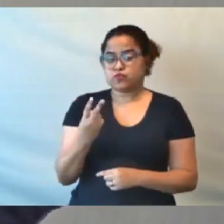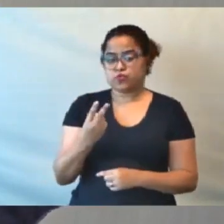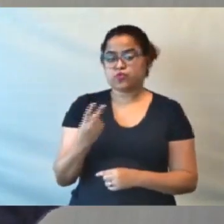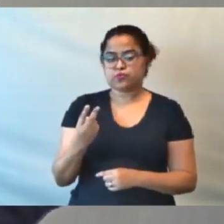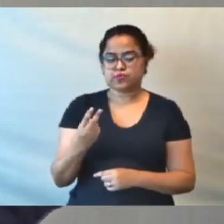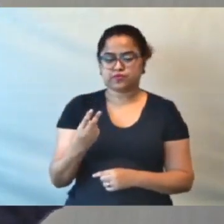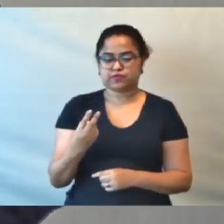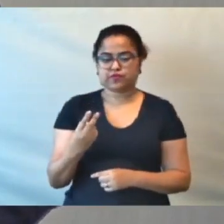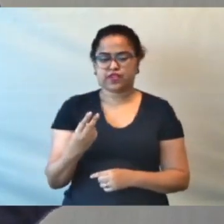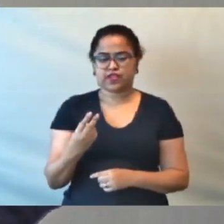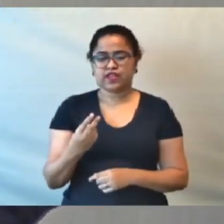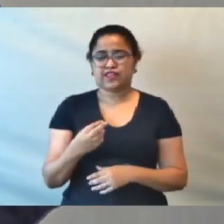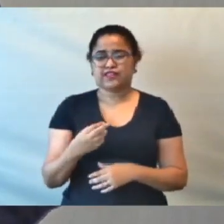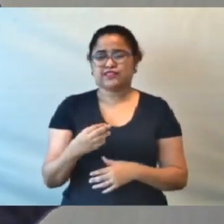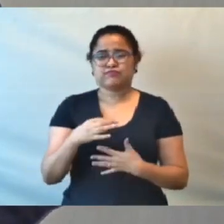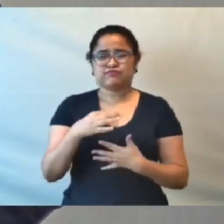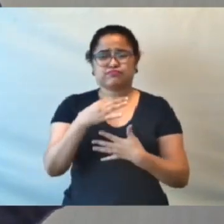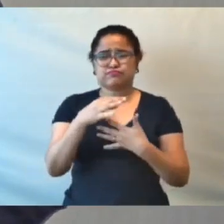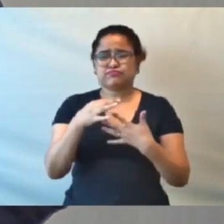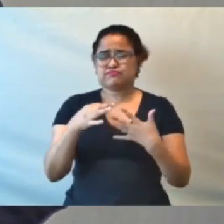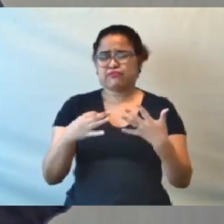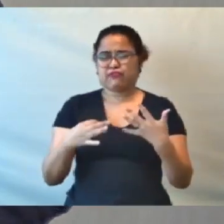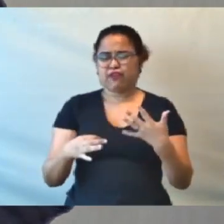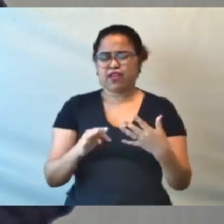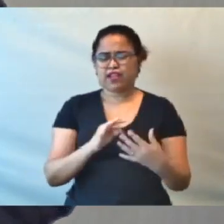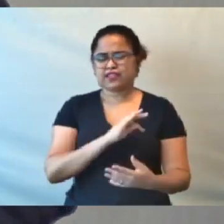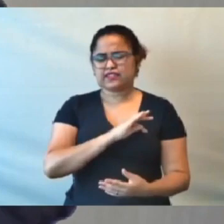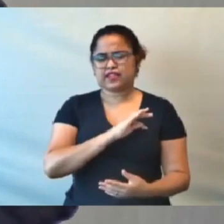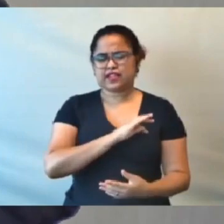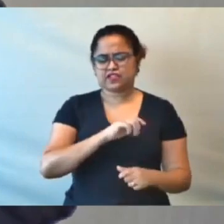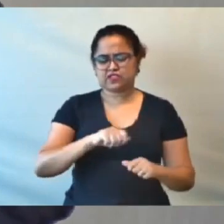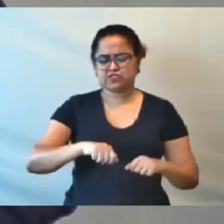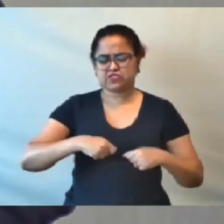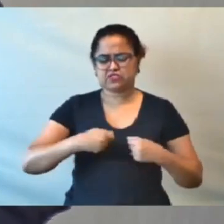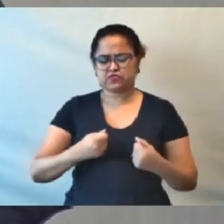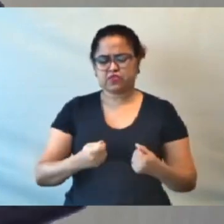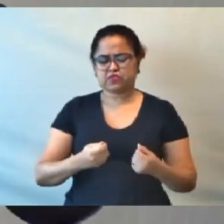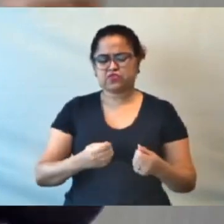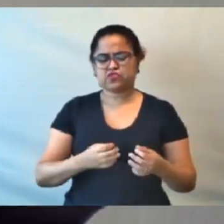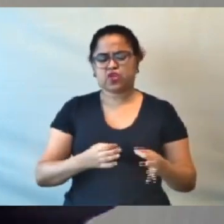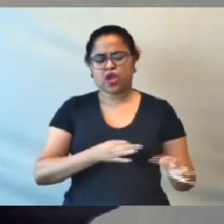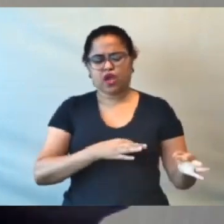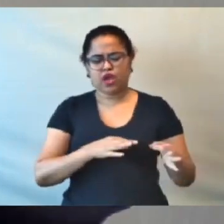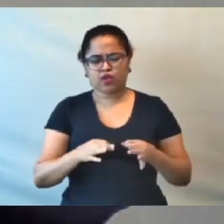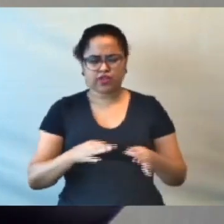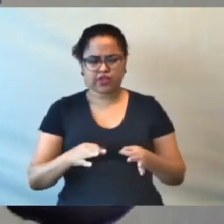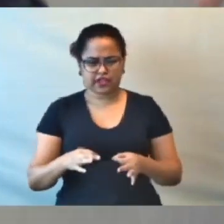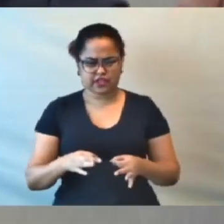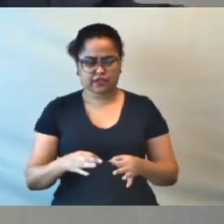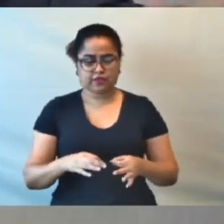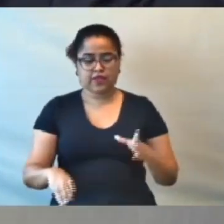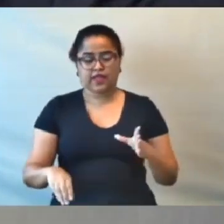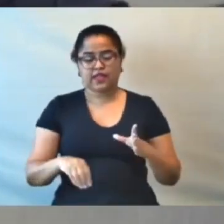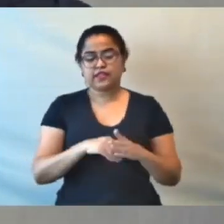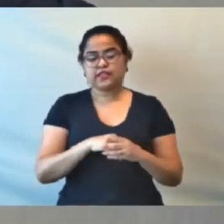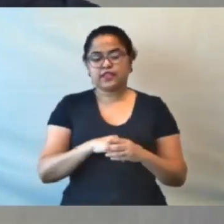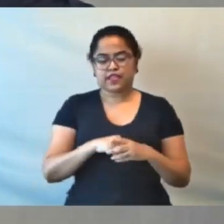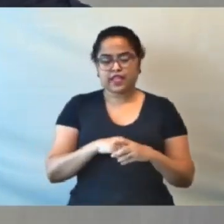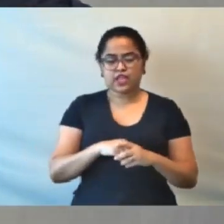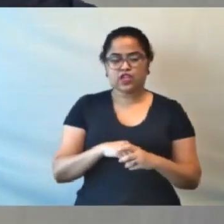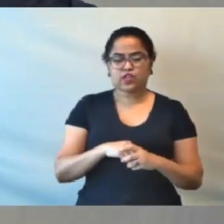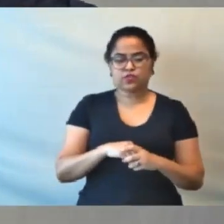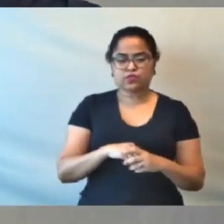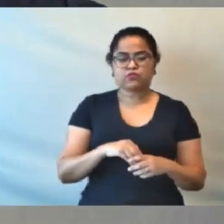esforços coordenados. E segundo ponto, dentro do combo que a prefeitura estava contratando já há 5 anos, somados a